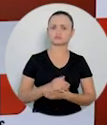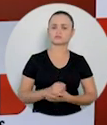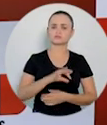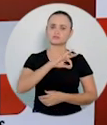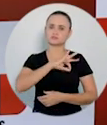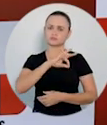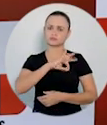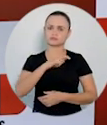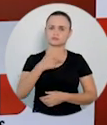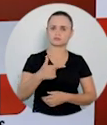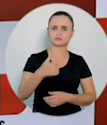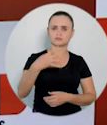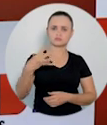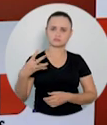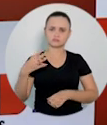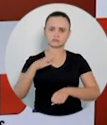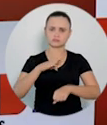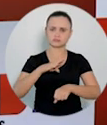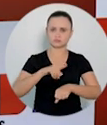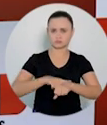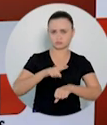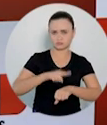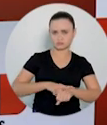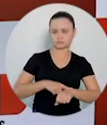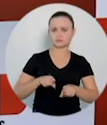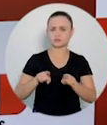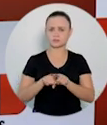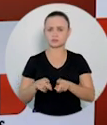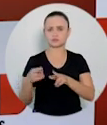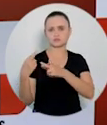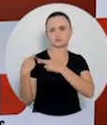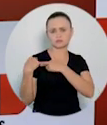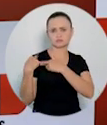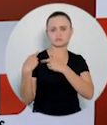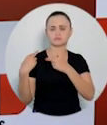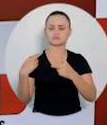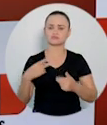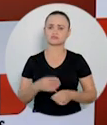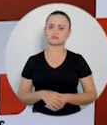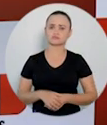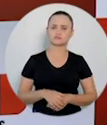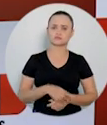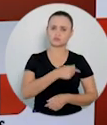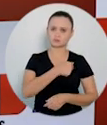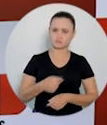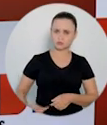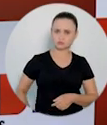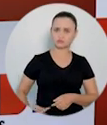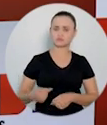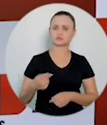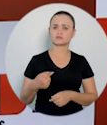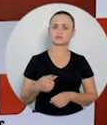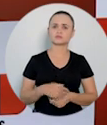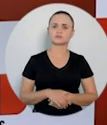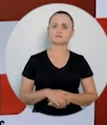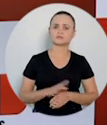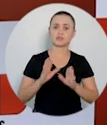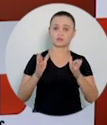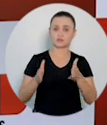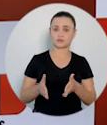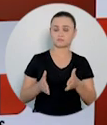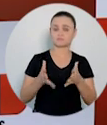24 horas, como também o comprometimento dos parlamentares presentes com proposituras de emendas para